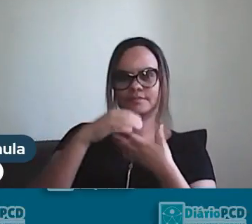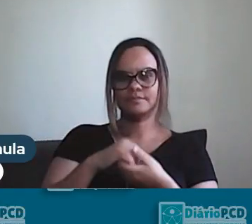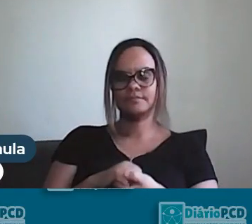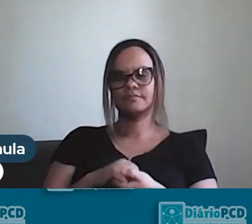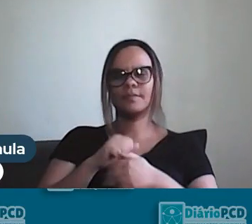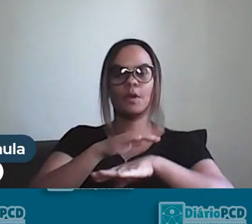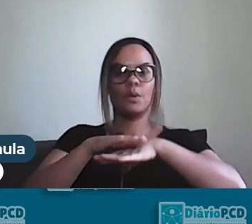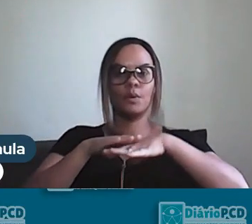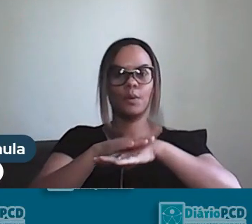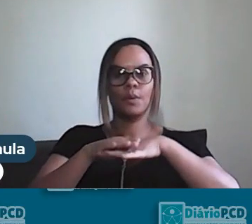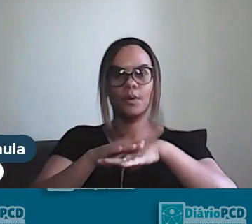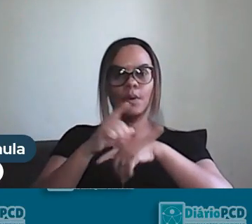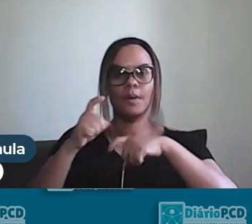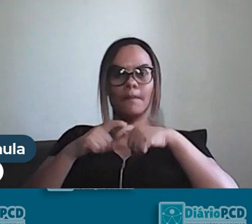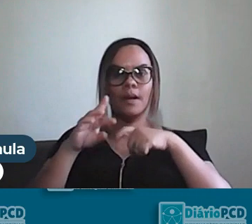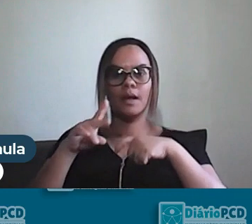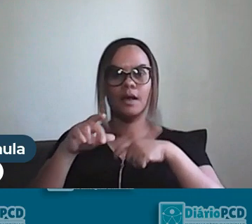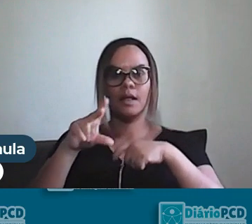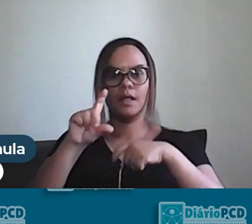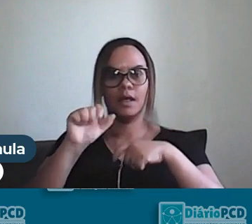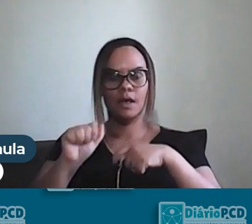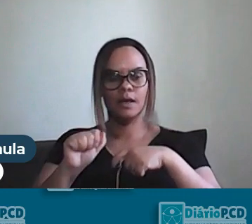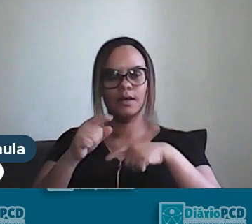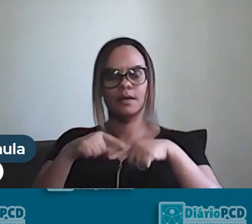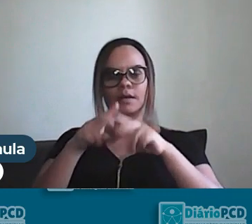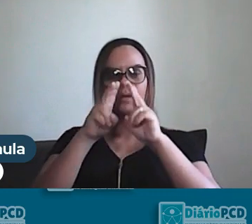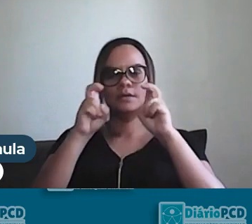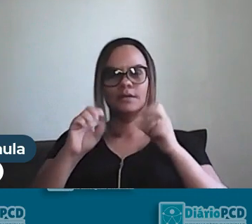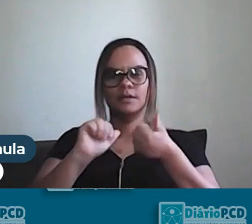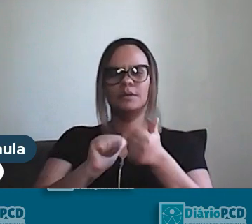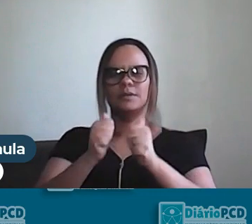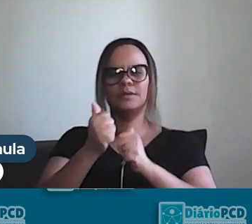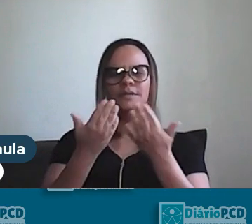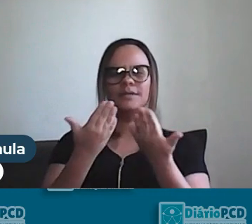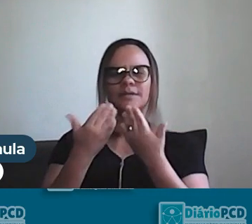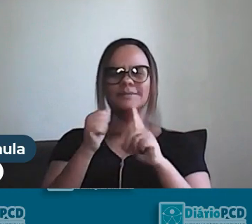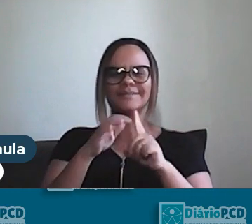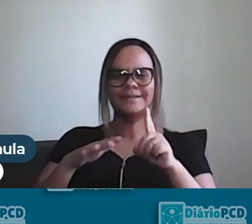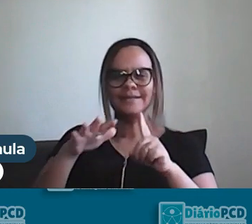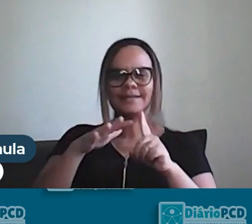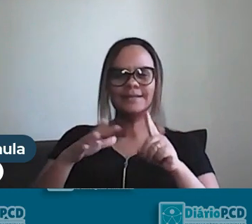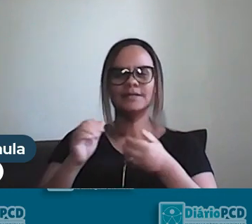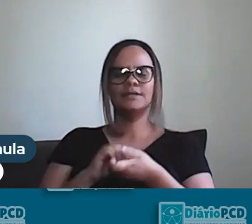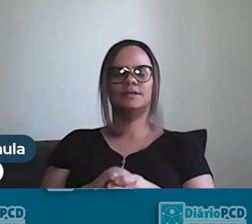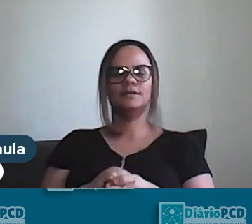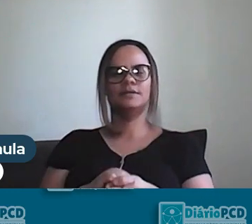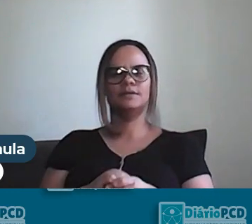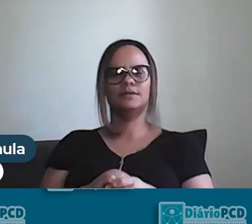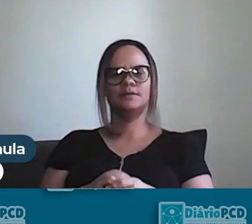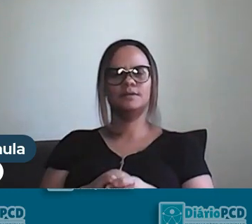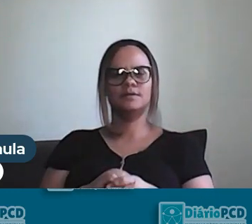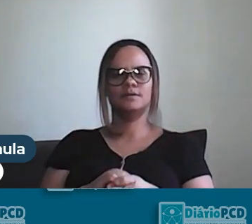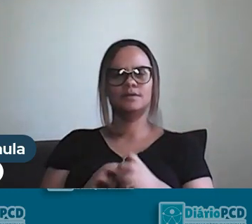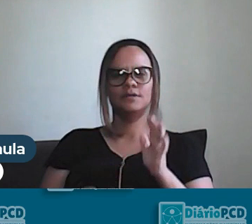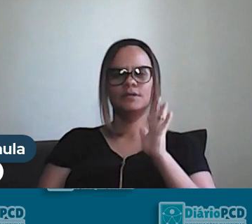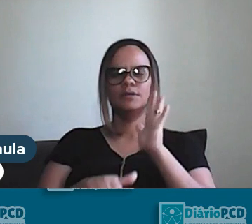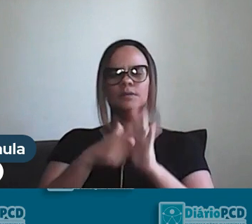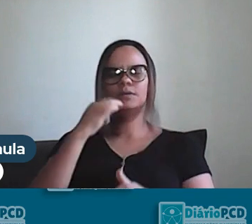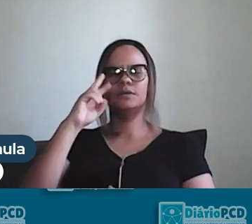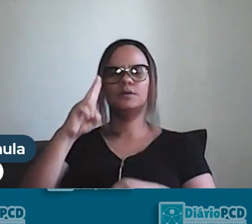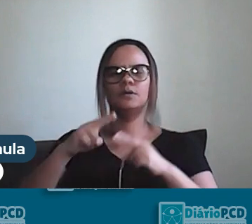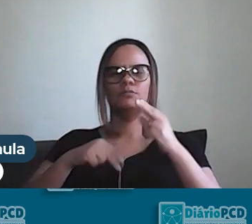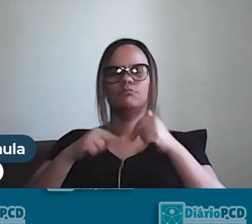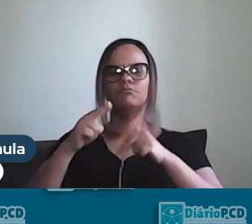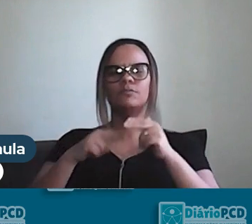com a doutora Laila Vilela, falamos sobre a avaliação biopsicossocial que está, desde 1º de junho,